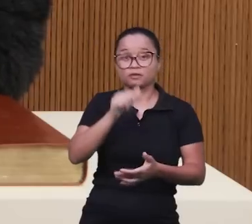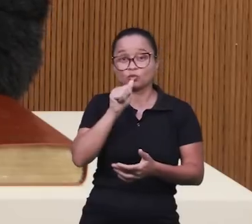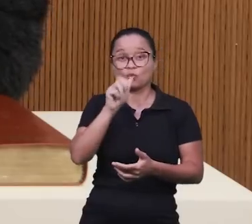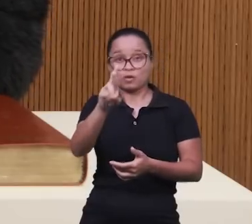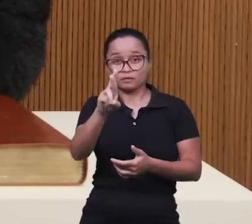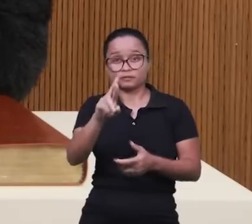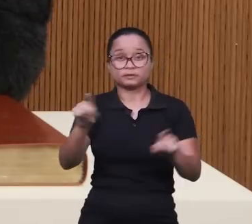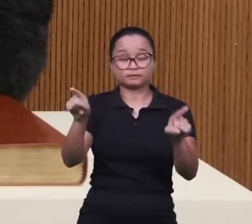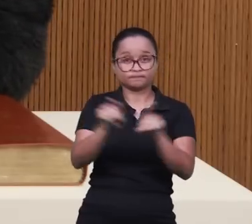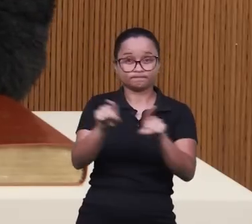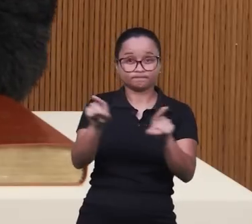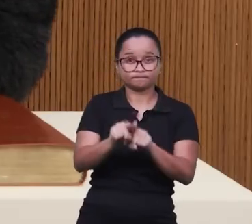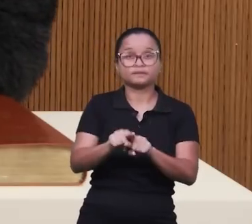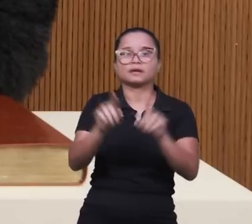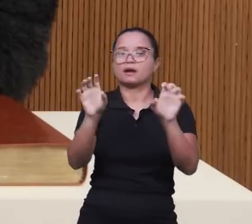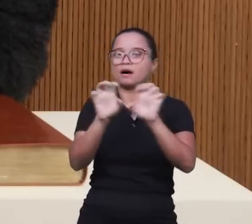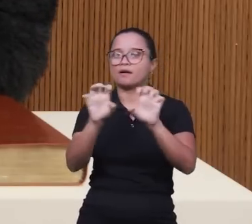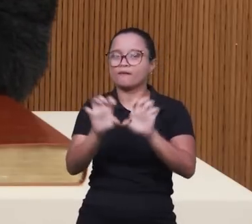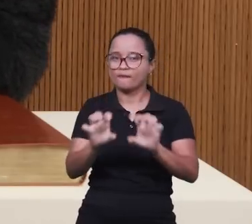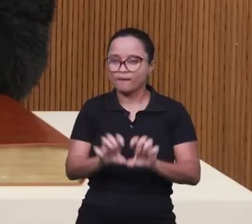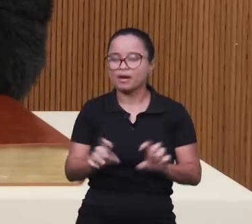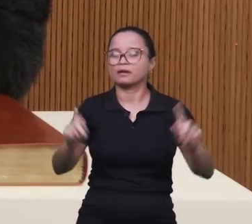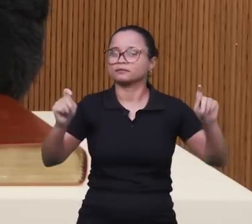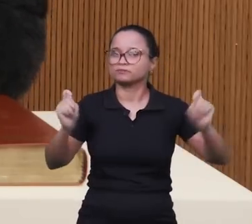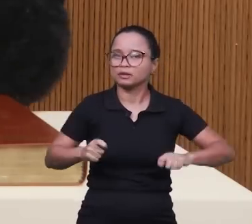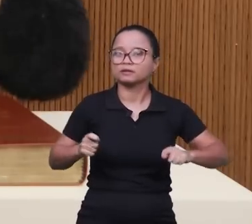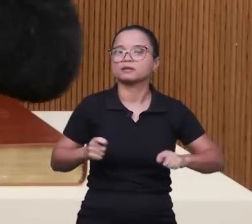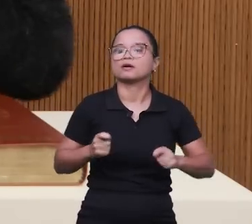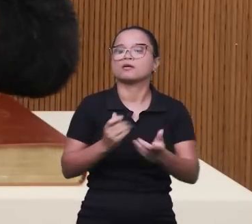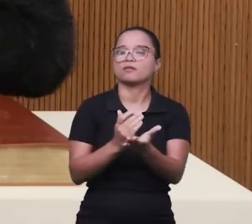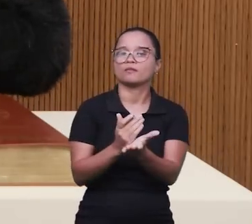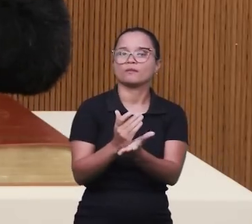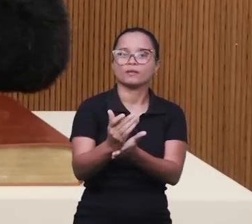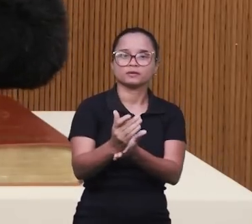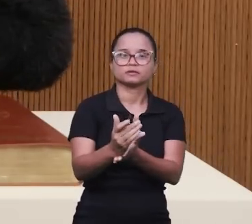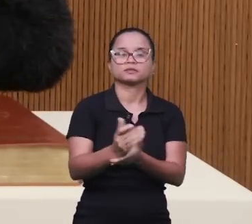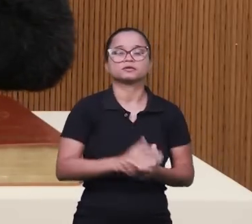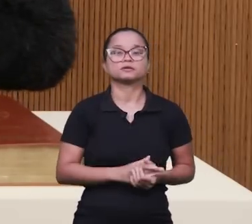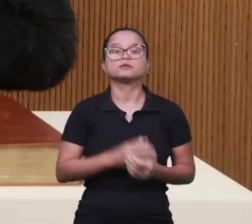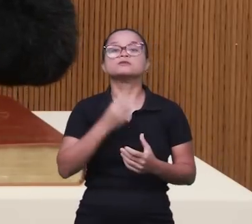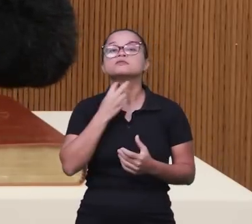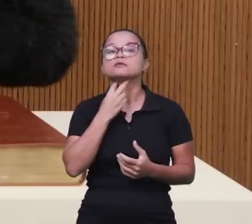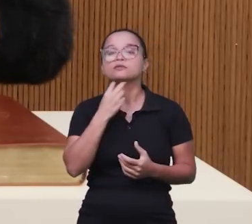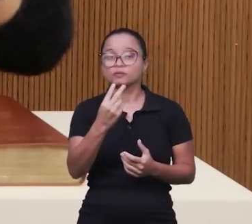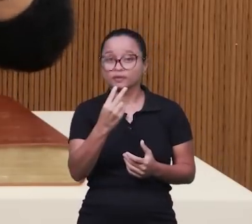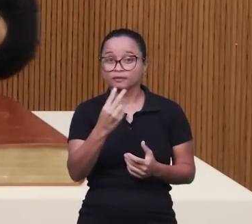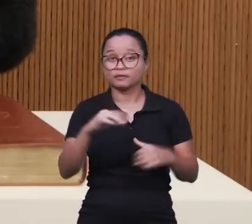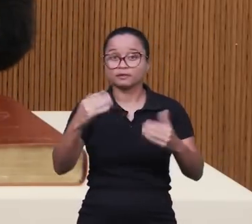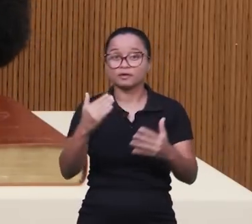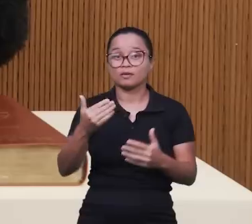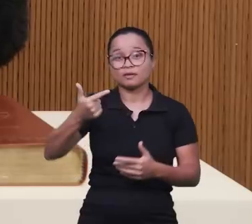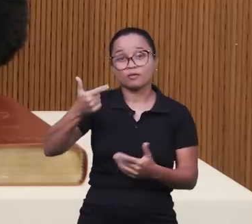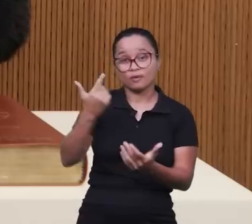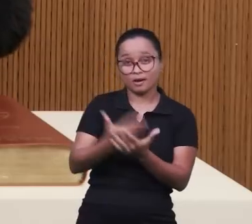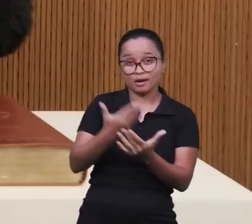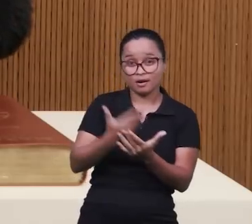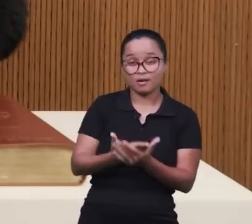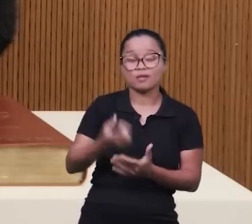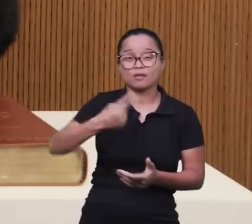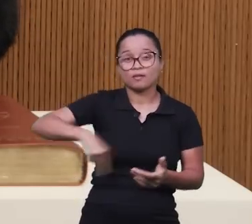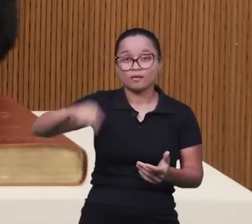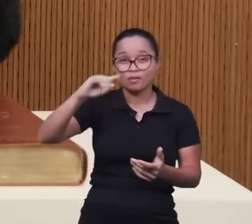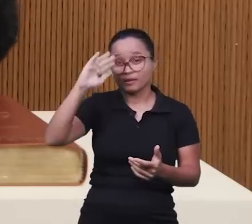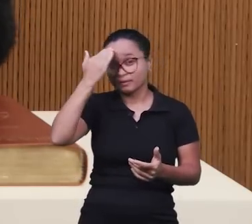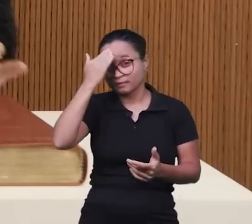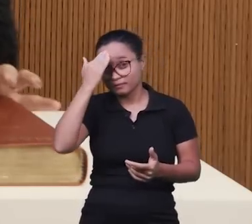sustentação do ar e também a estrutura que possibilita o início da sua produção vocal. Nessa segunda aula,